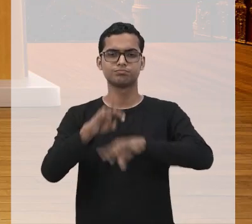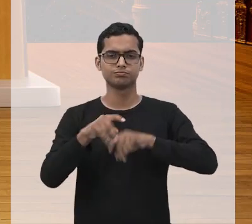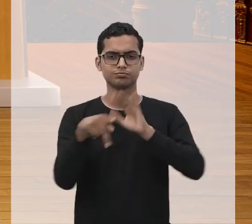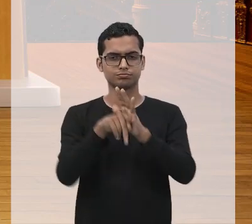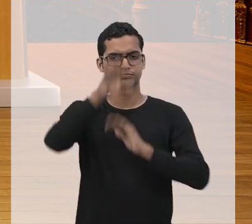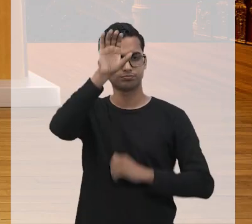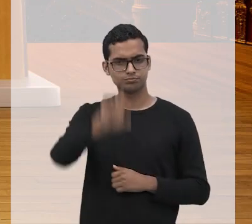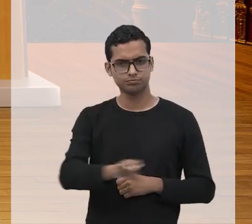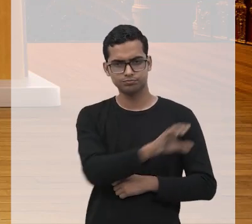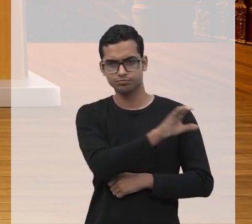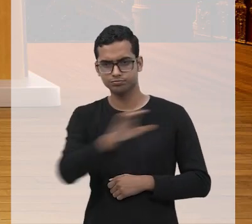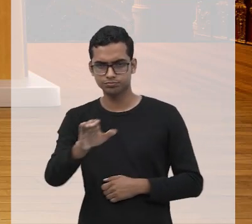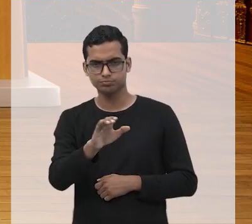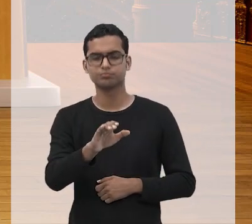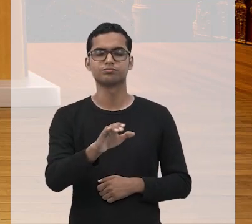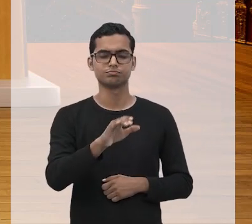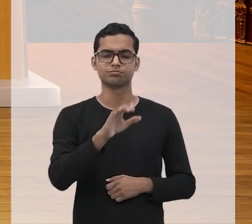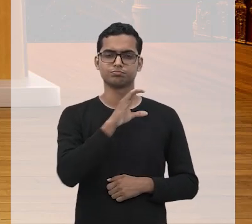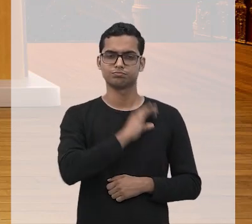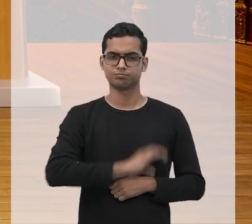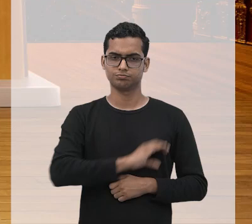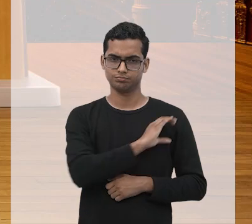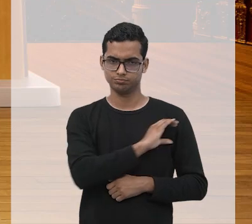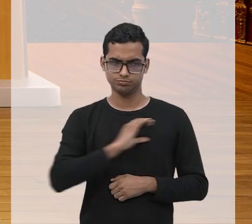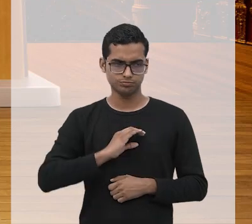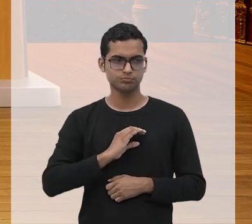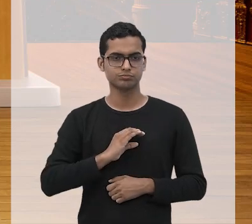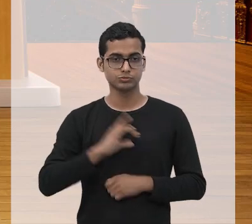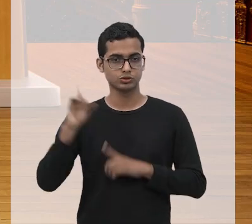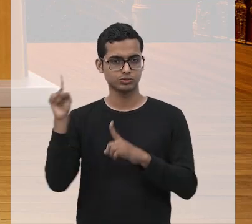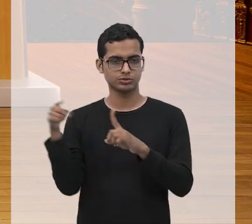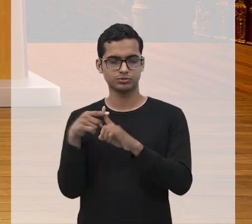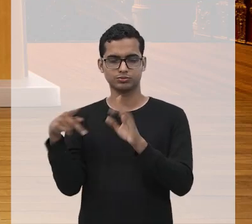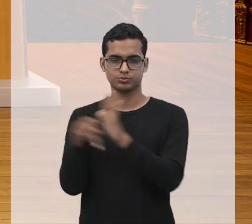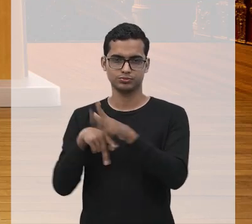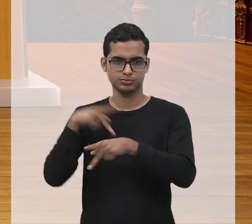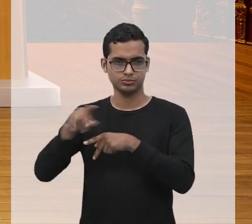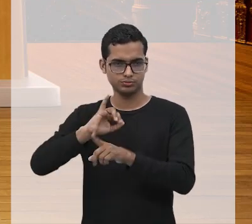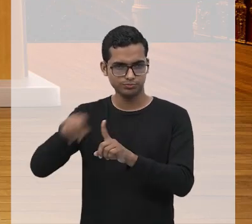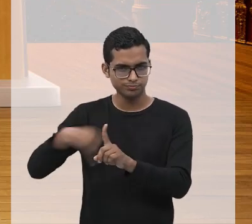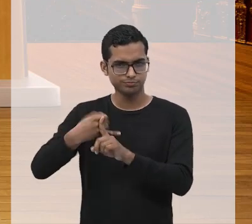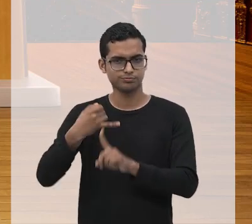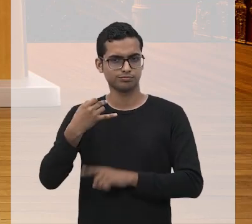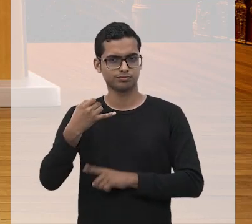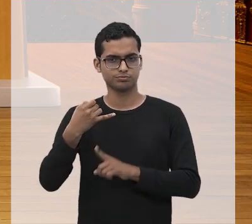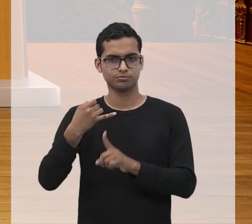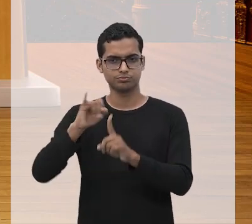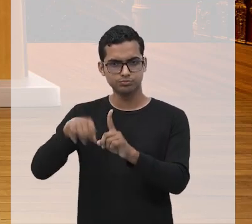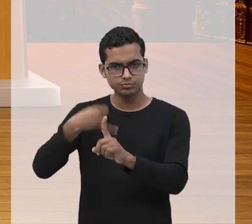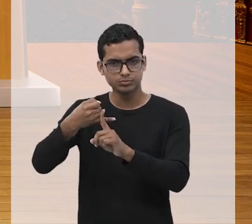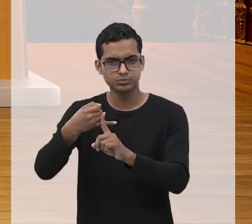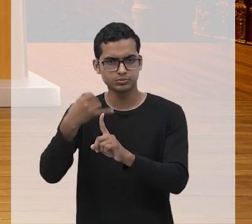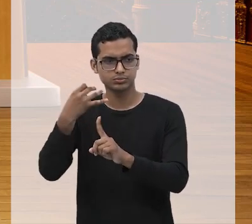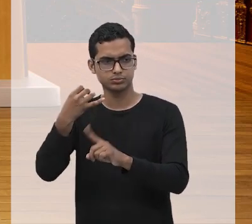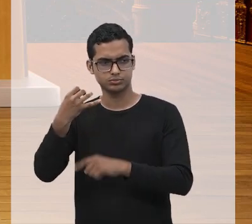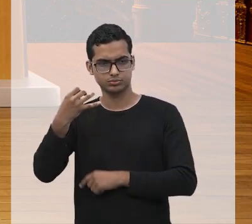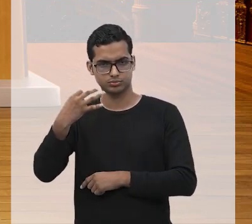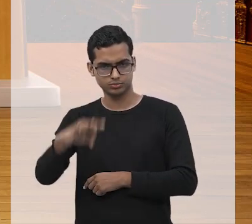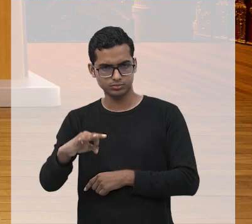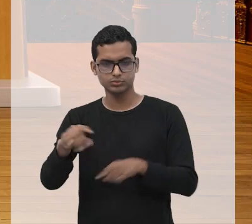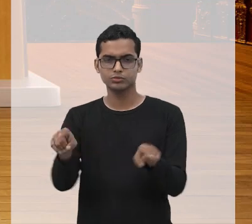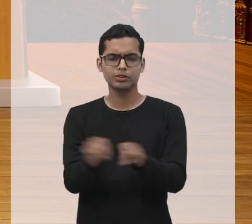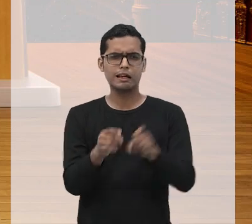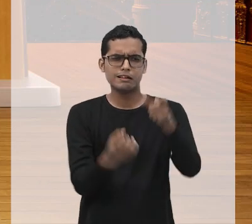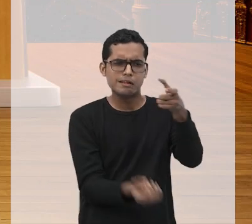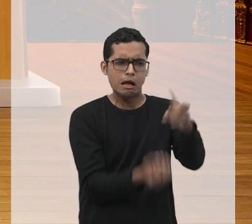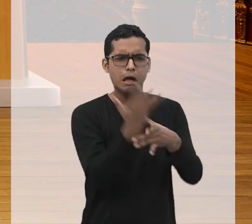catequização, que era a intenção dos jesuítas. A intenção não era produzir teatro, né?